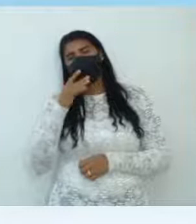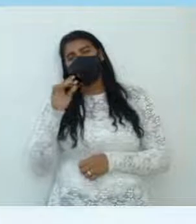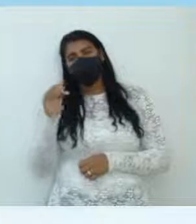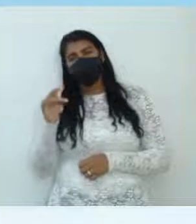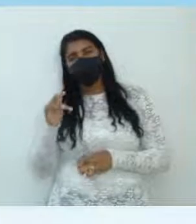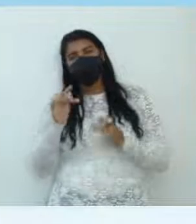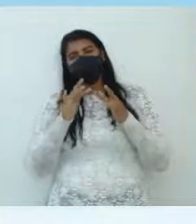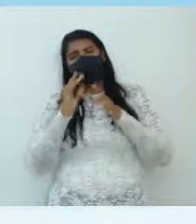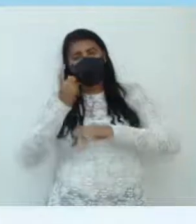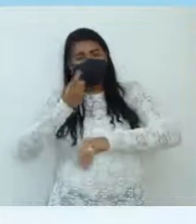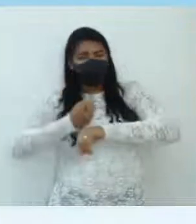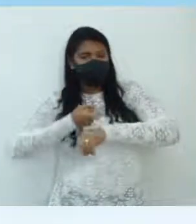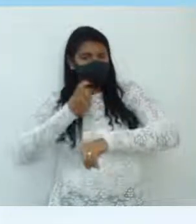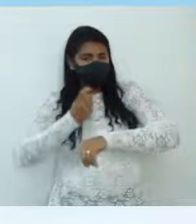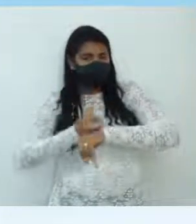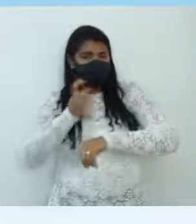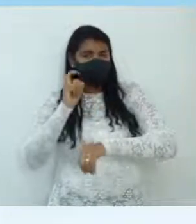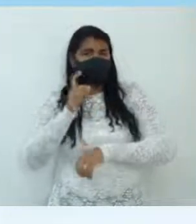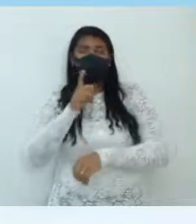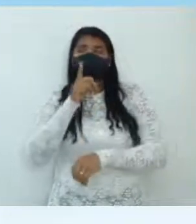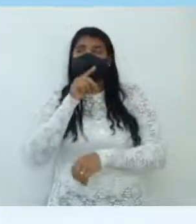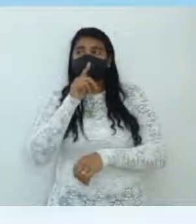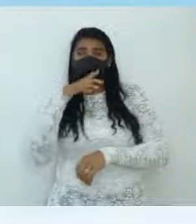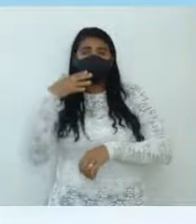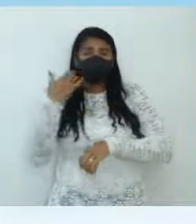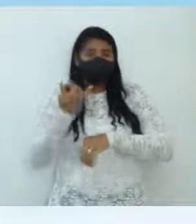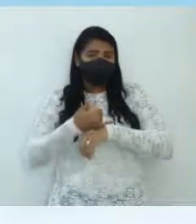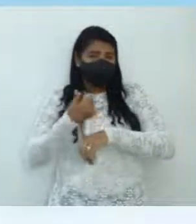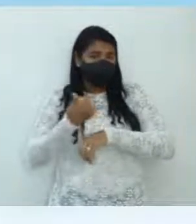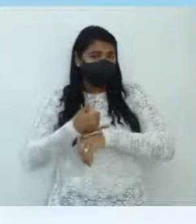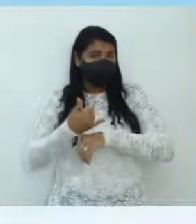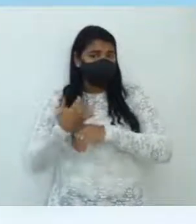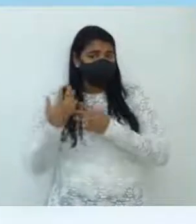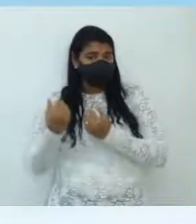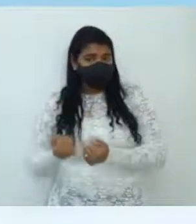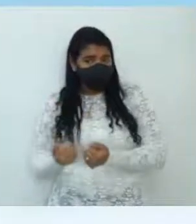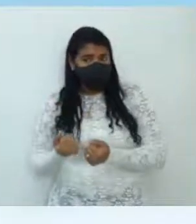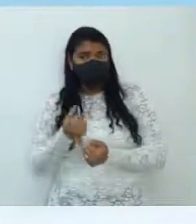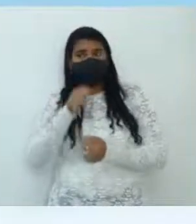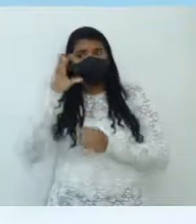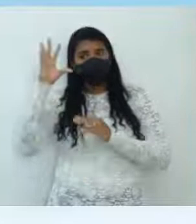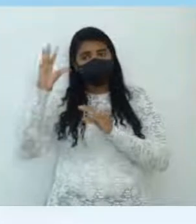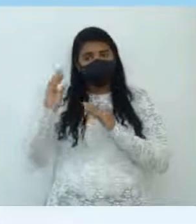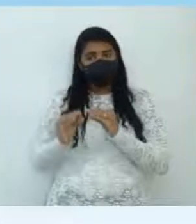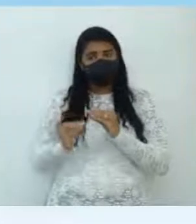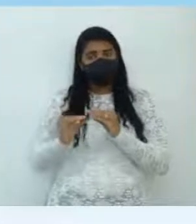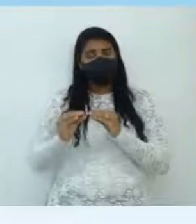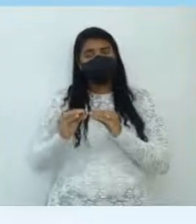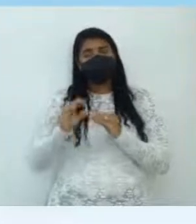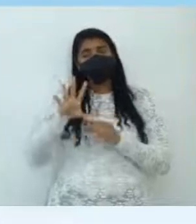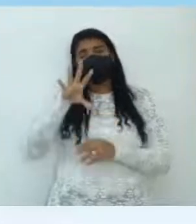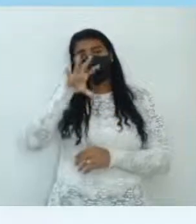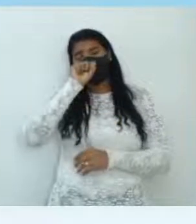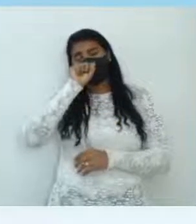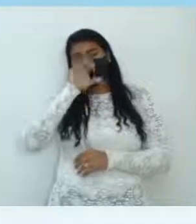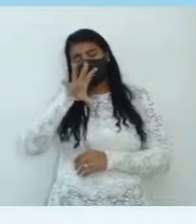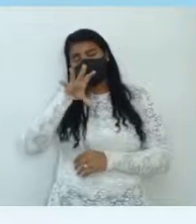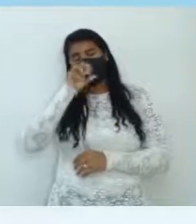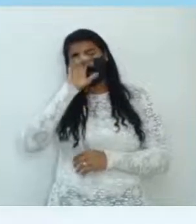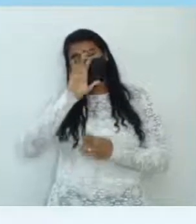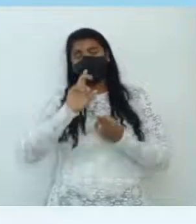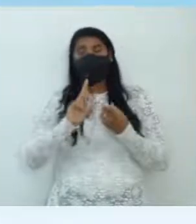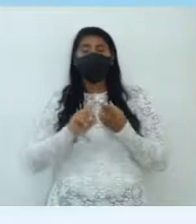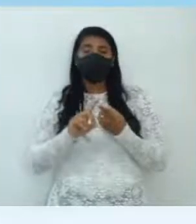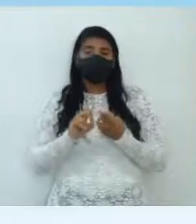contaminação do solo e da água de metais pesados, Por exemplo, a redução do oxigênio que está